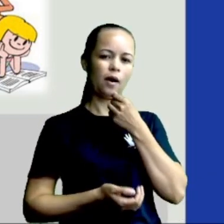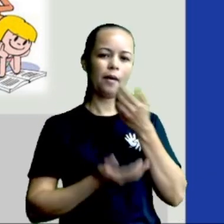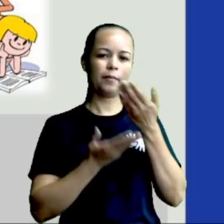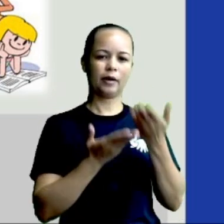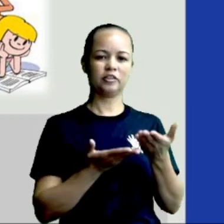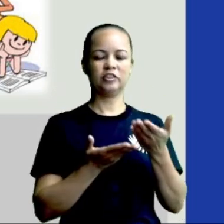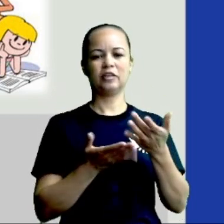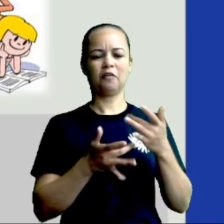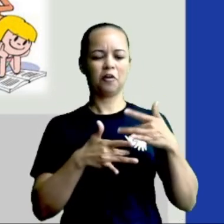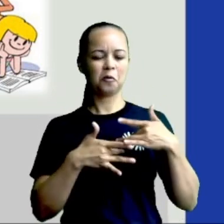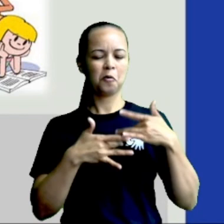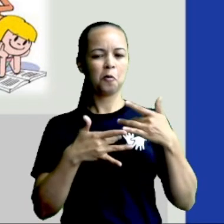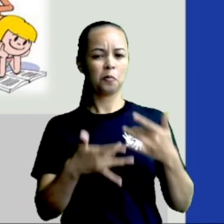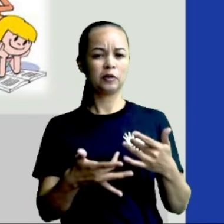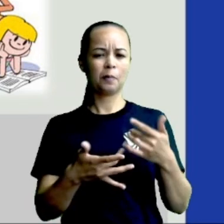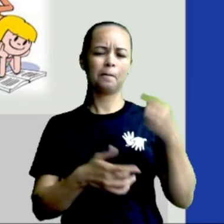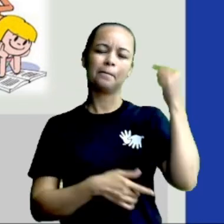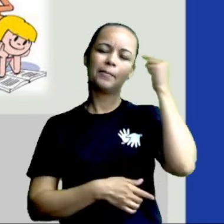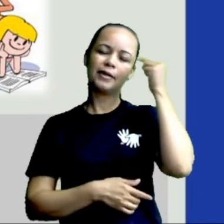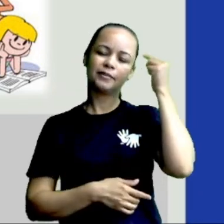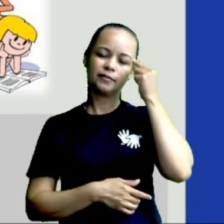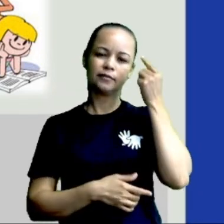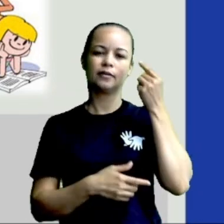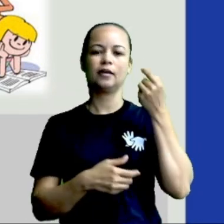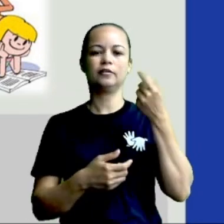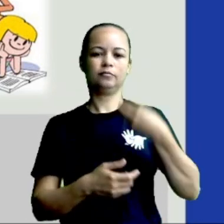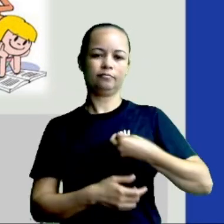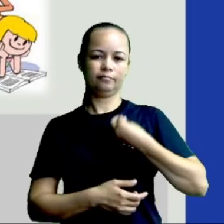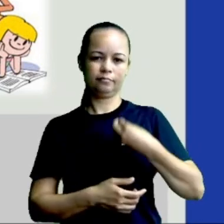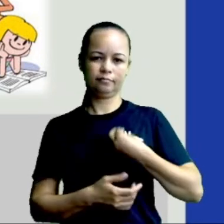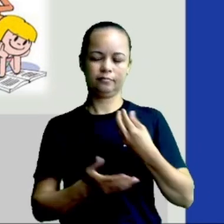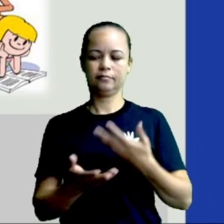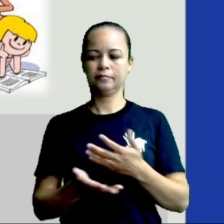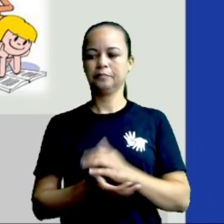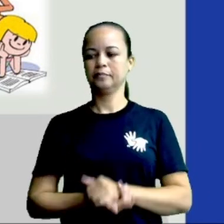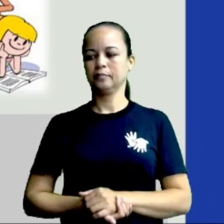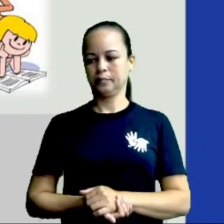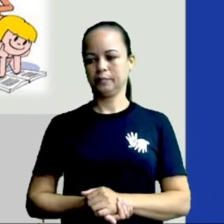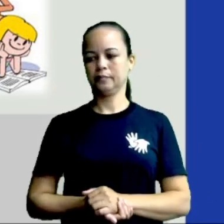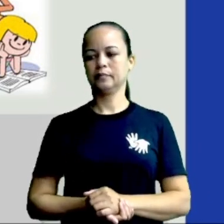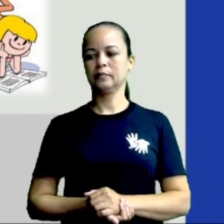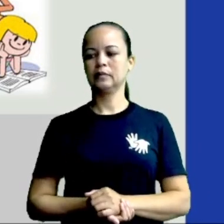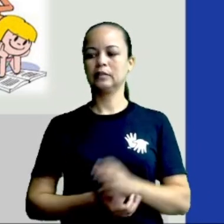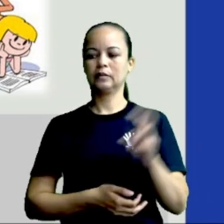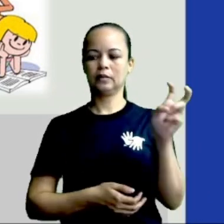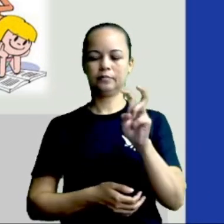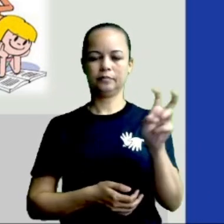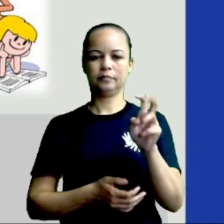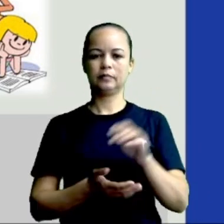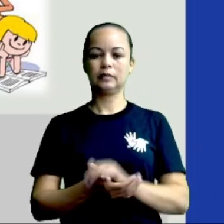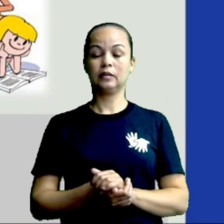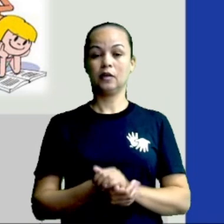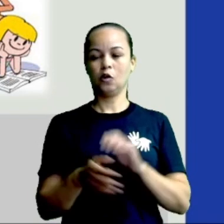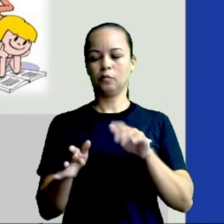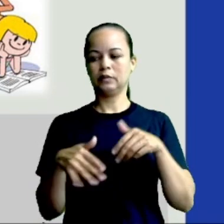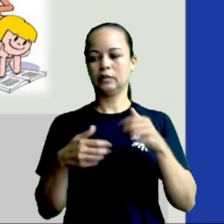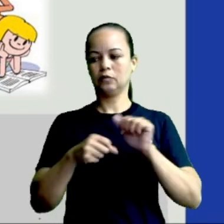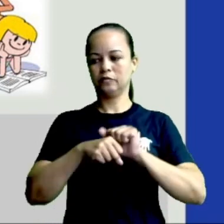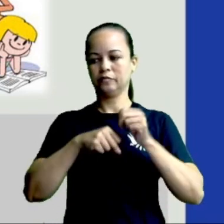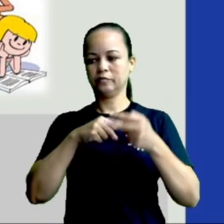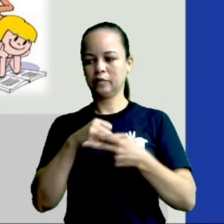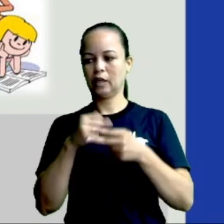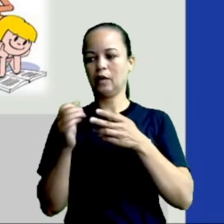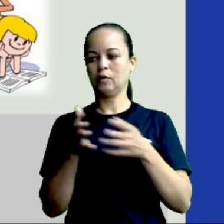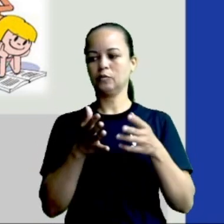com humildade pensando na vida. Quinto, a opção em que há um advérbio exprimindo circunstância de tempo